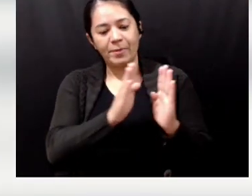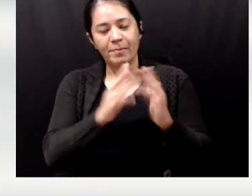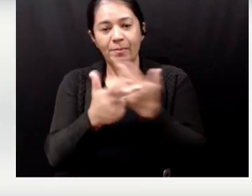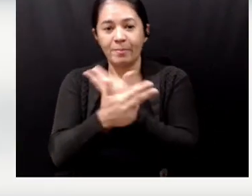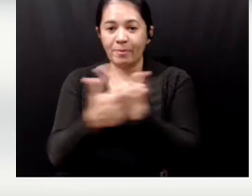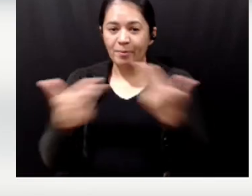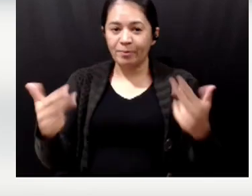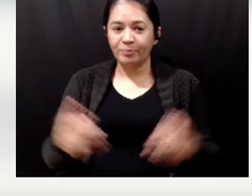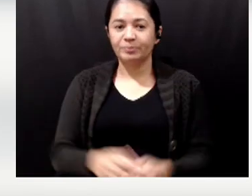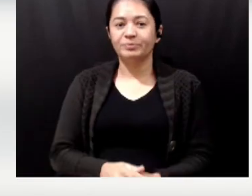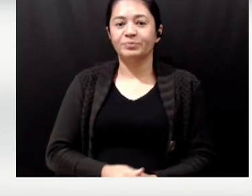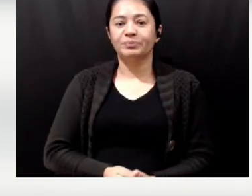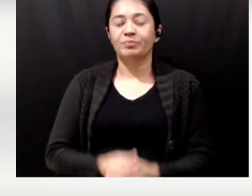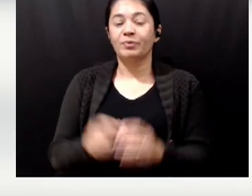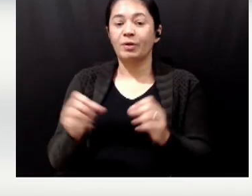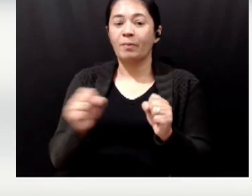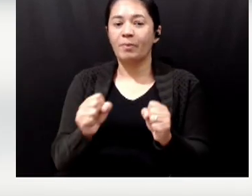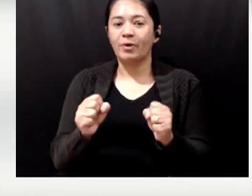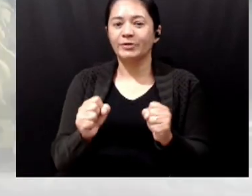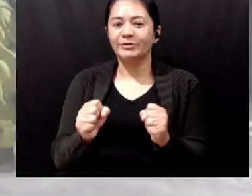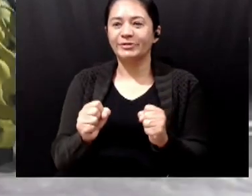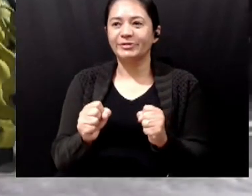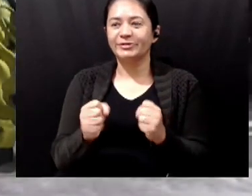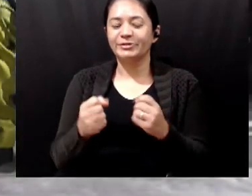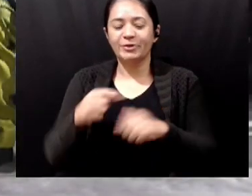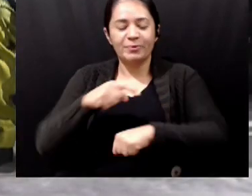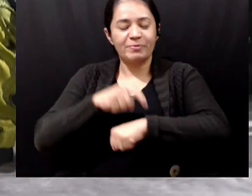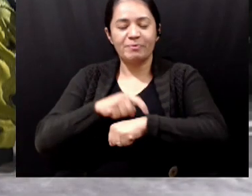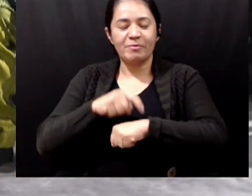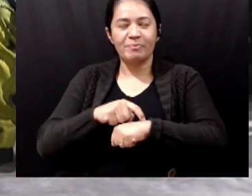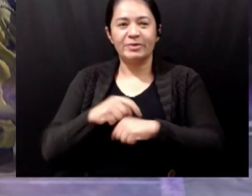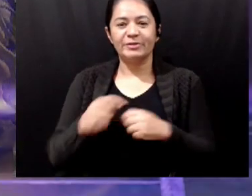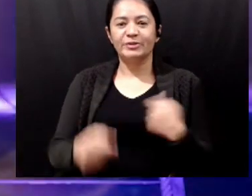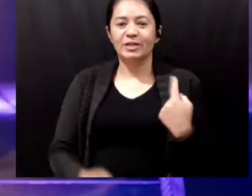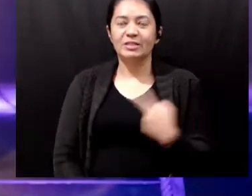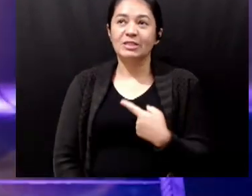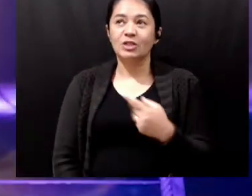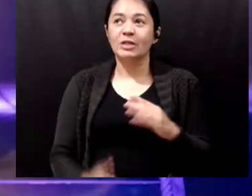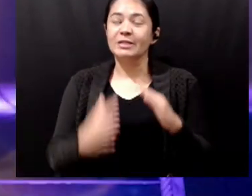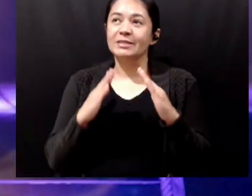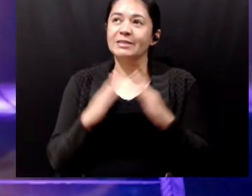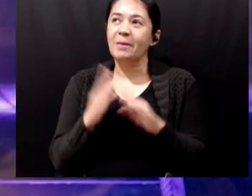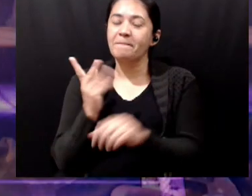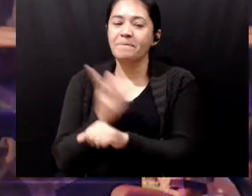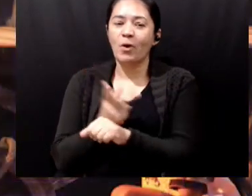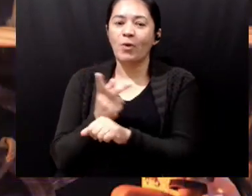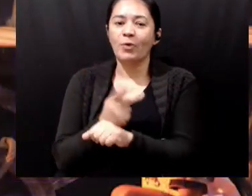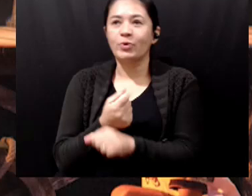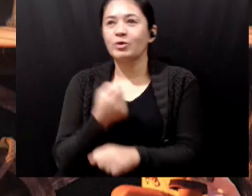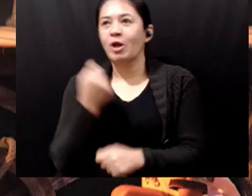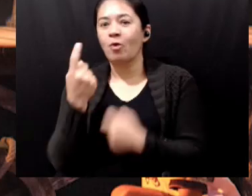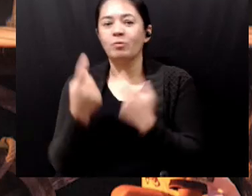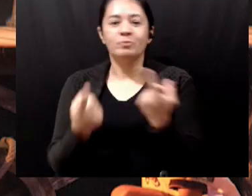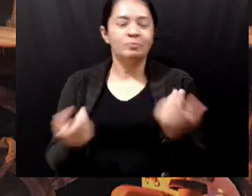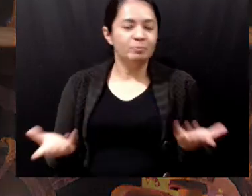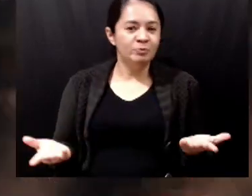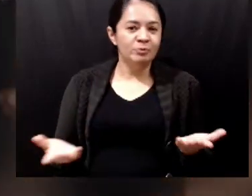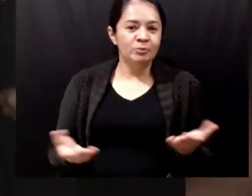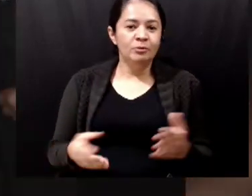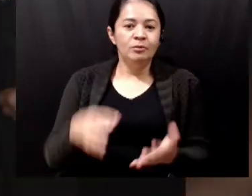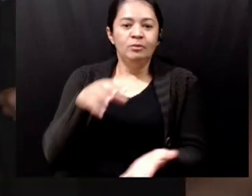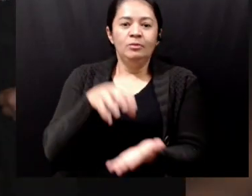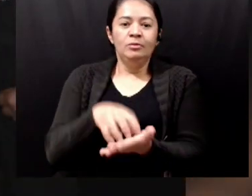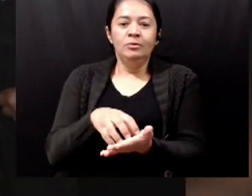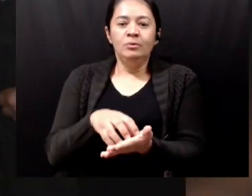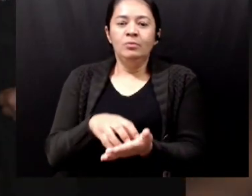pode rechear esse momento que muitas vezes a gente está em casa procurando algo para ser feito, né? O Centro Cultural SESI Campinas está